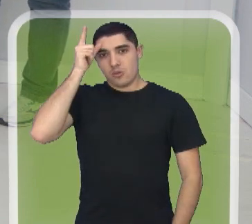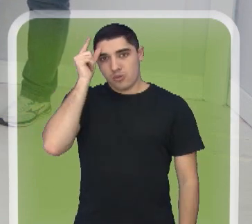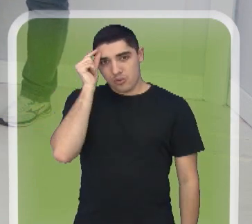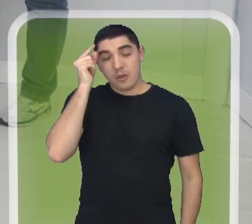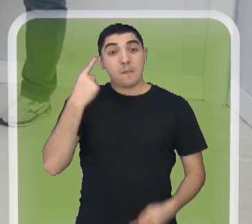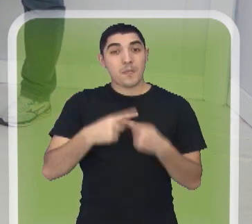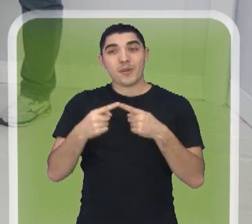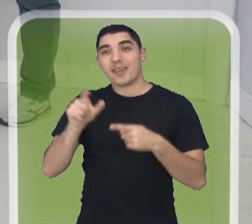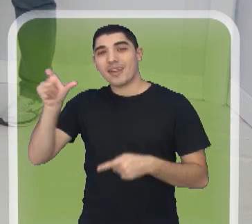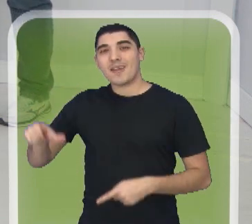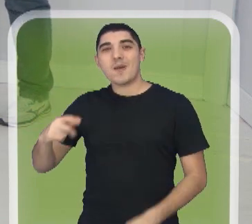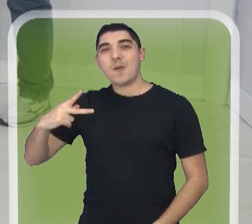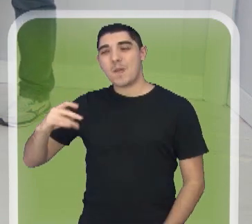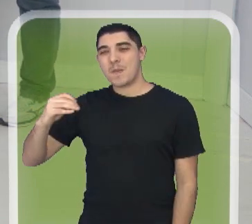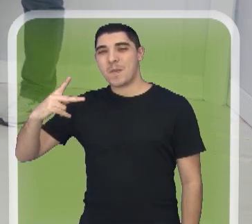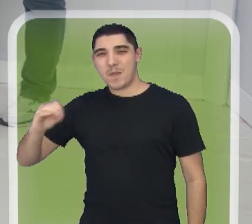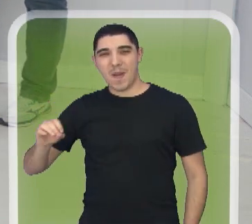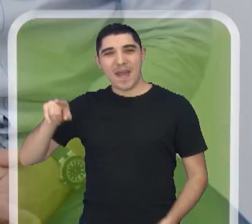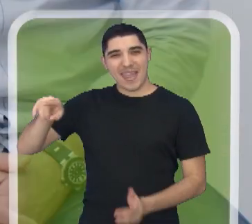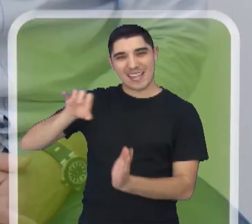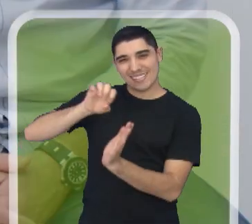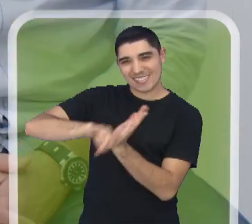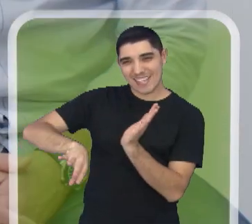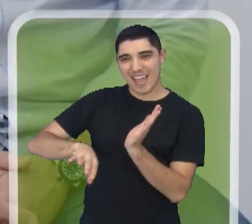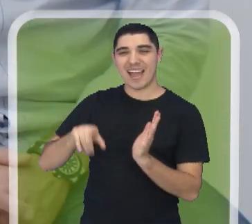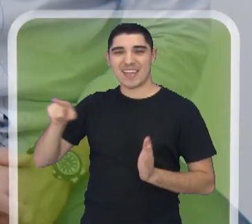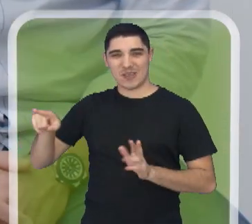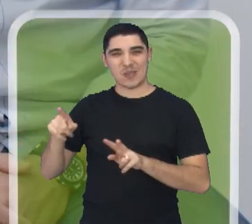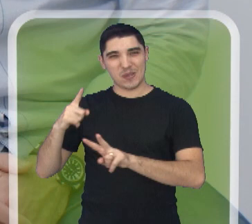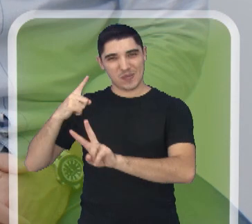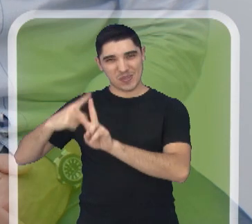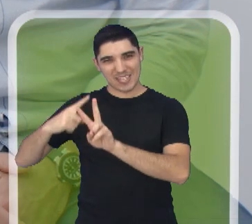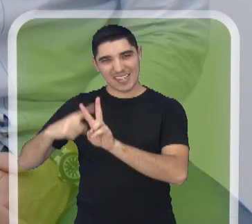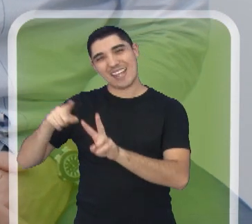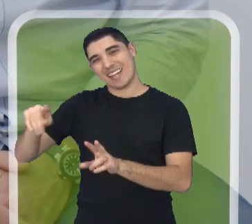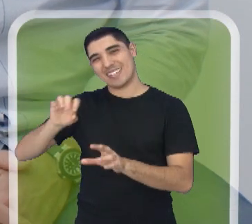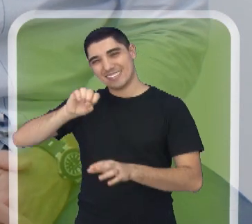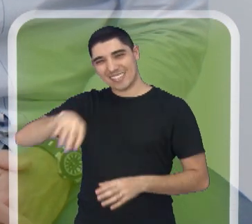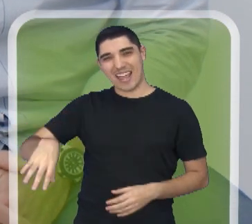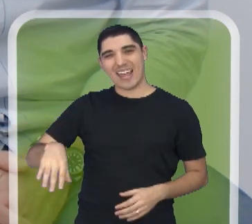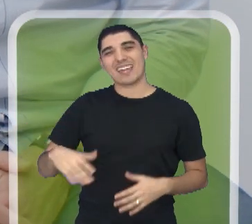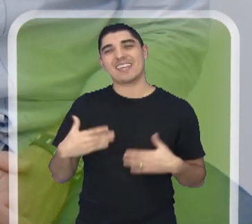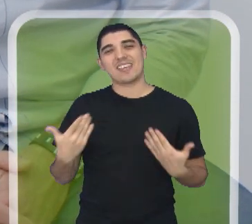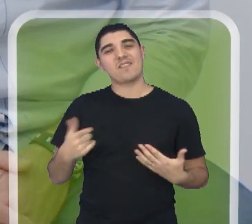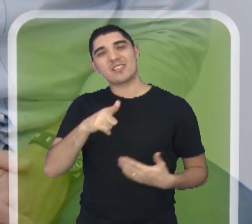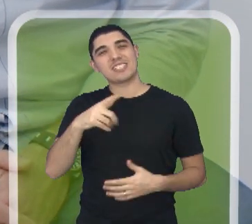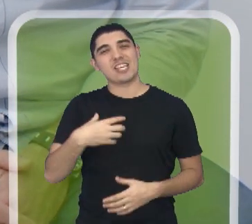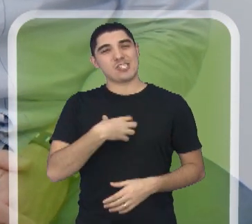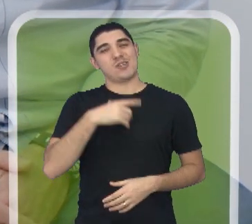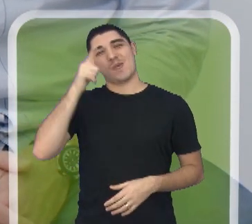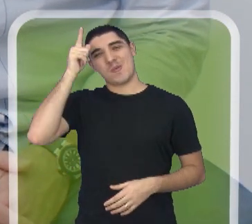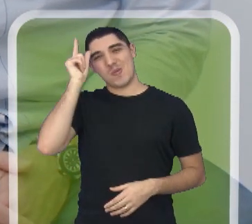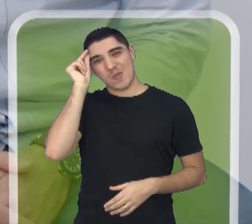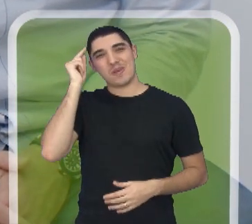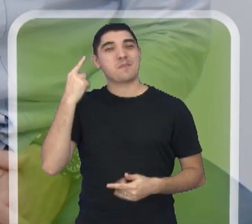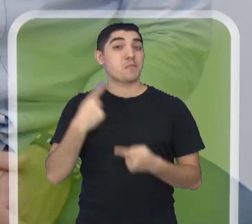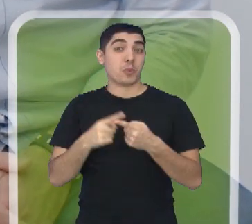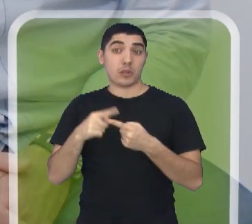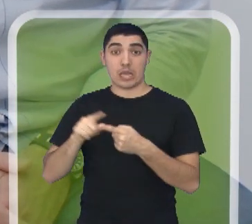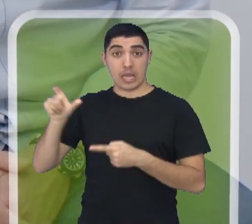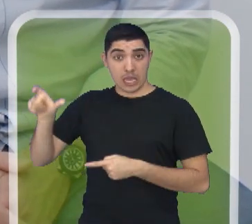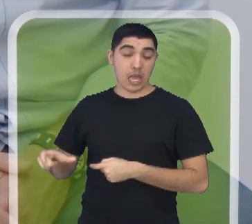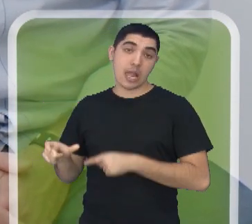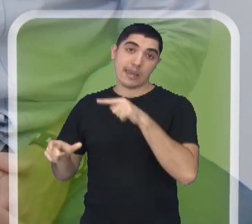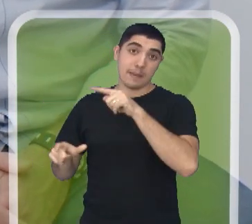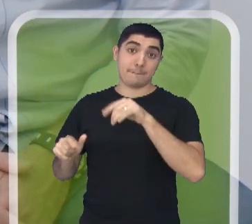Popó ter sido negociado antes até dessa partida, a primeira partida da final, enfim, que por ele ser o artilheiro do time do